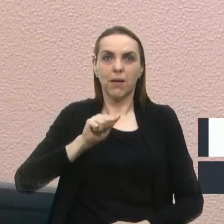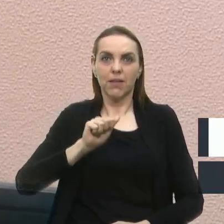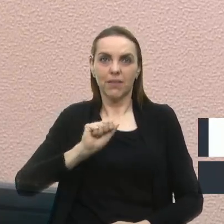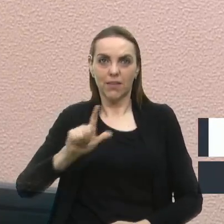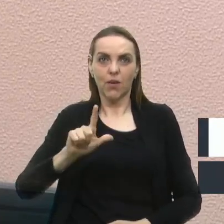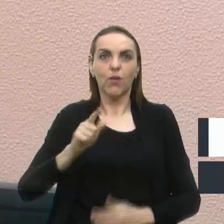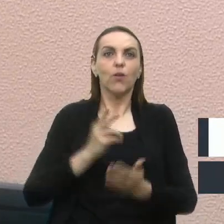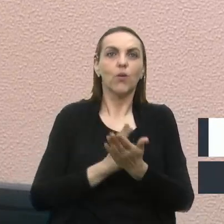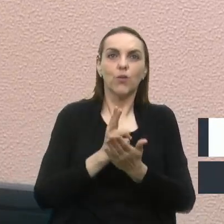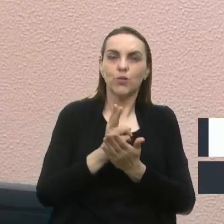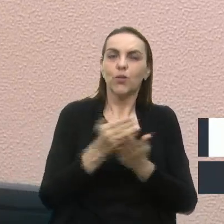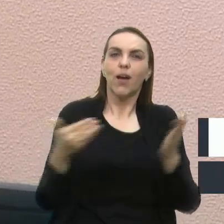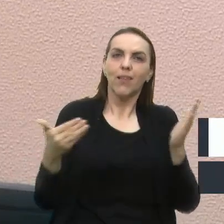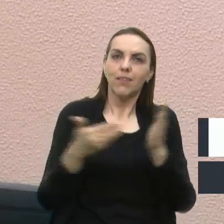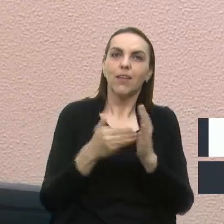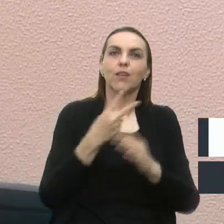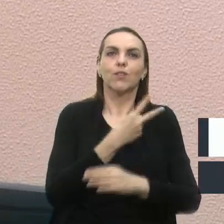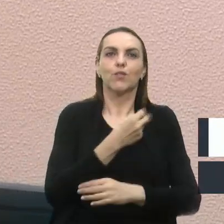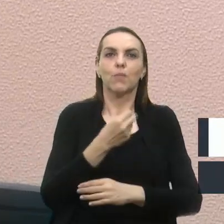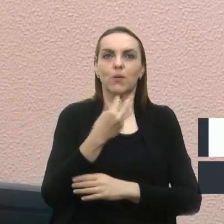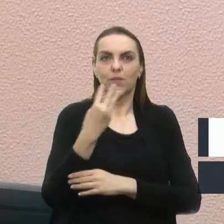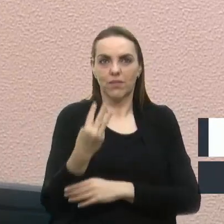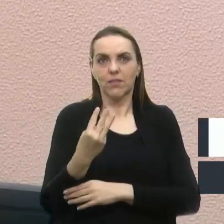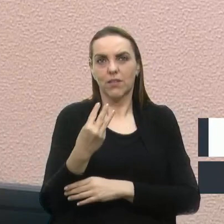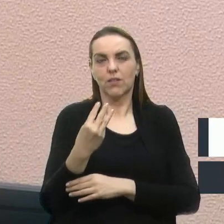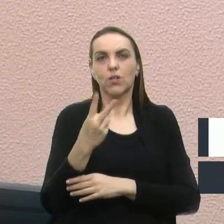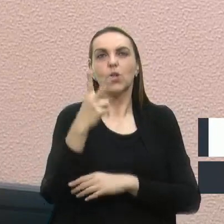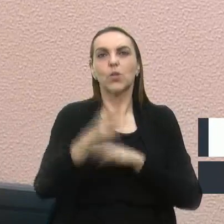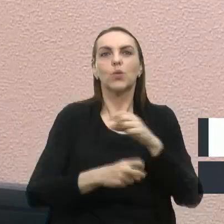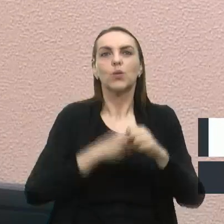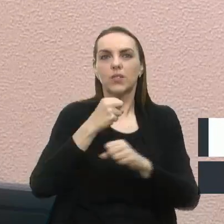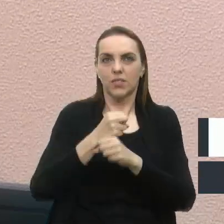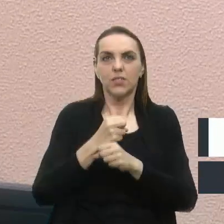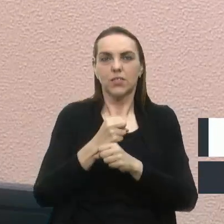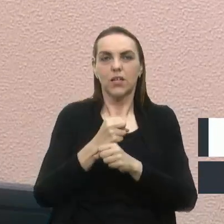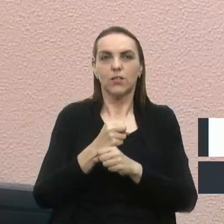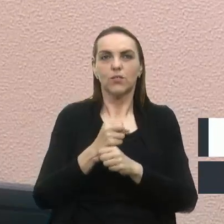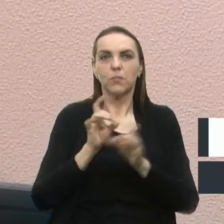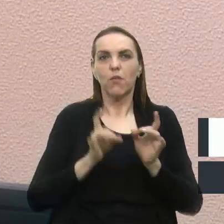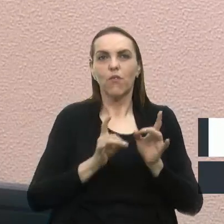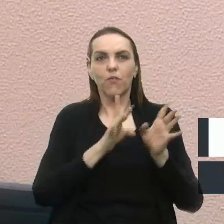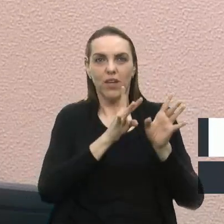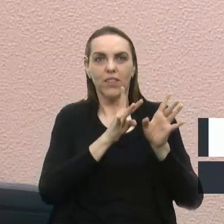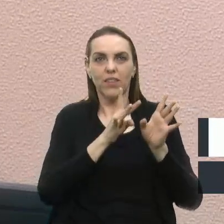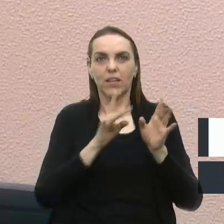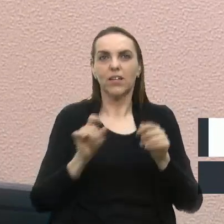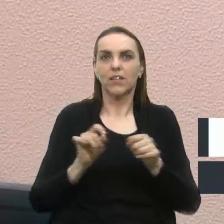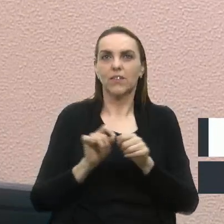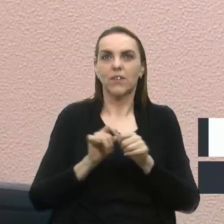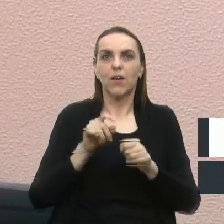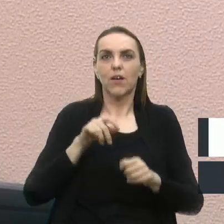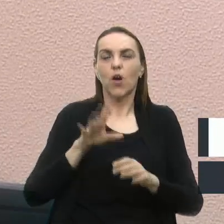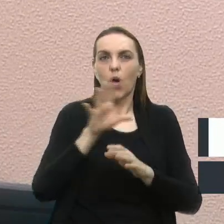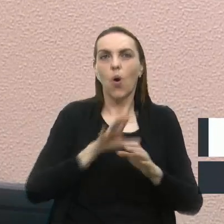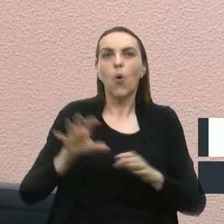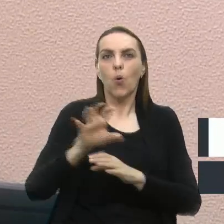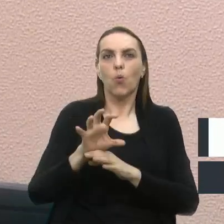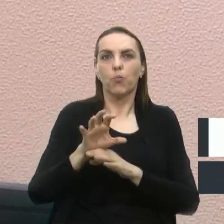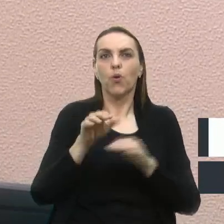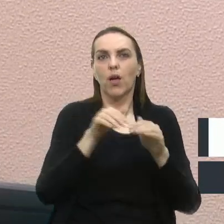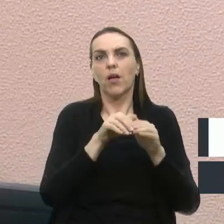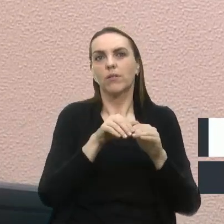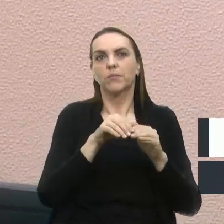de 2003, 2 anos após a concretização da venda para o grupo austríaco